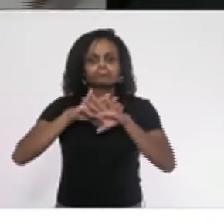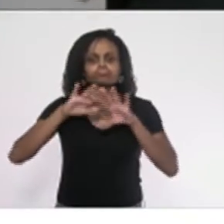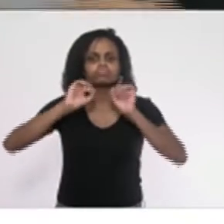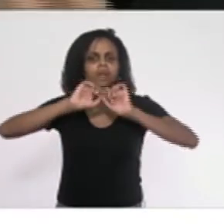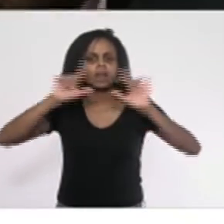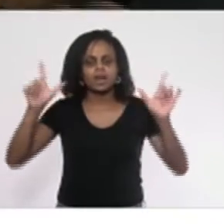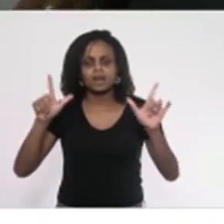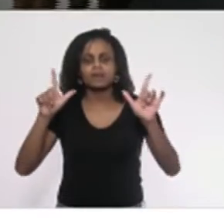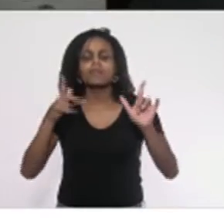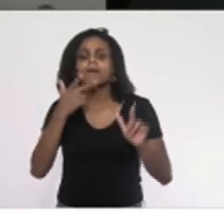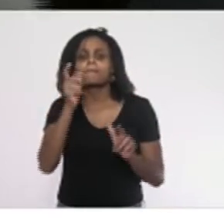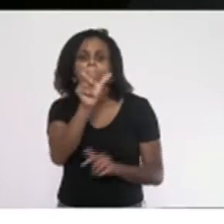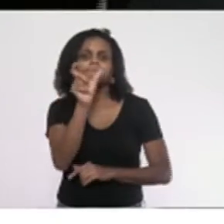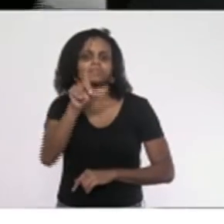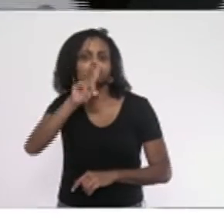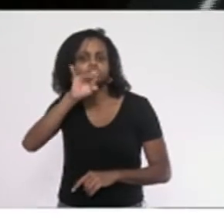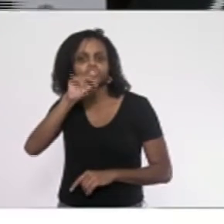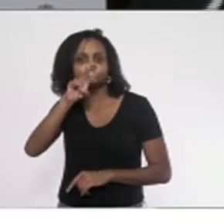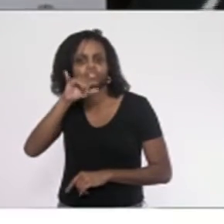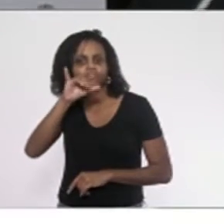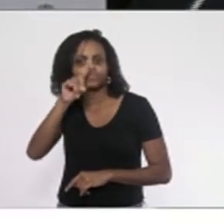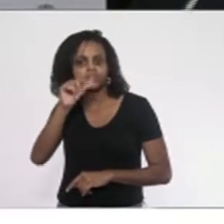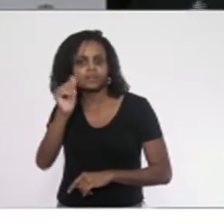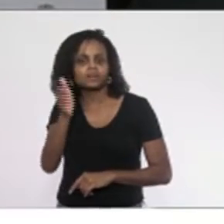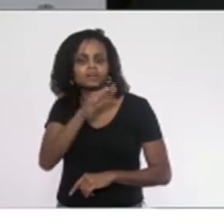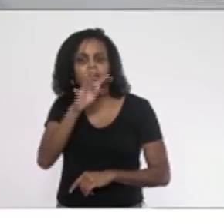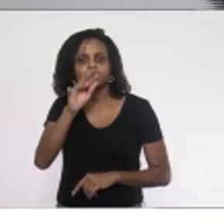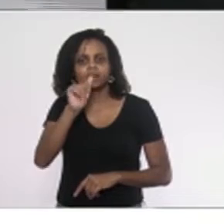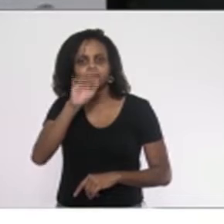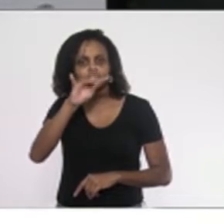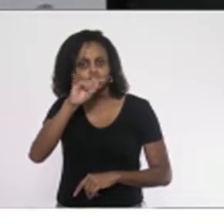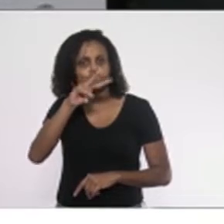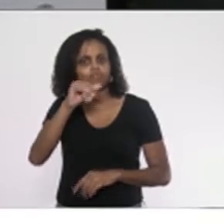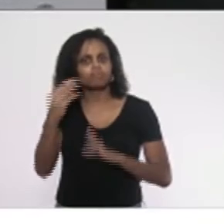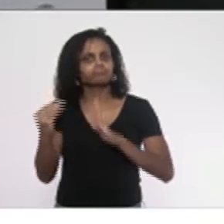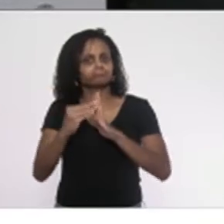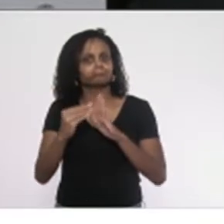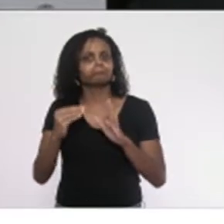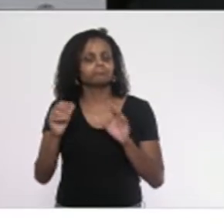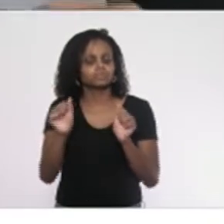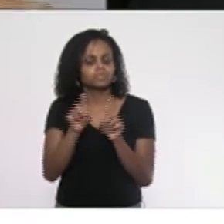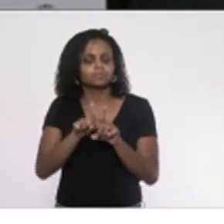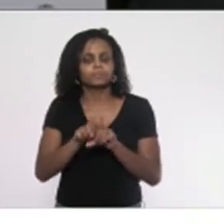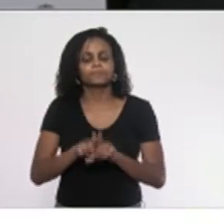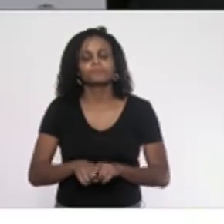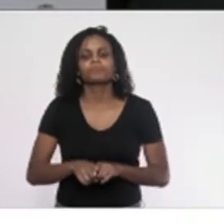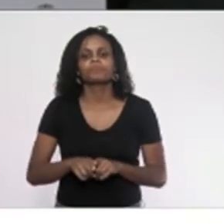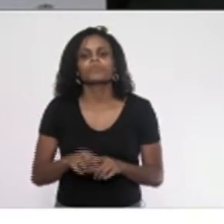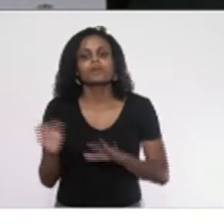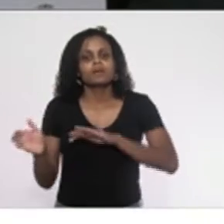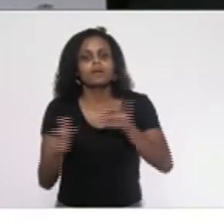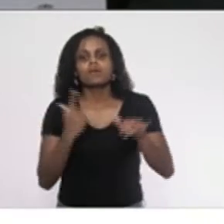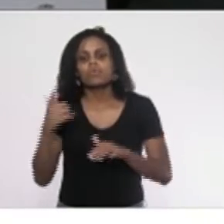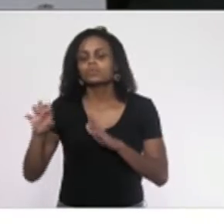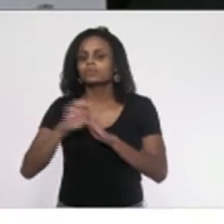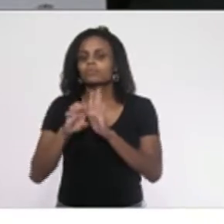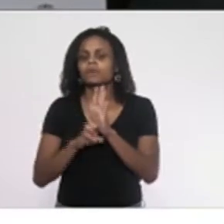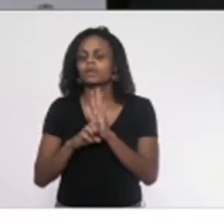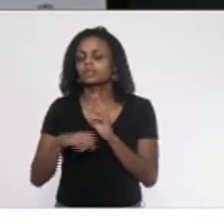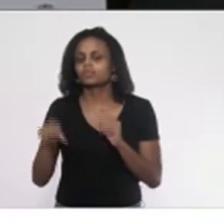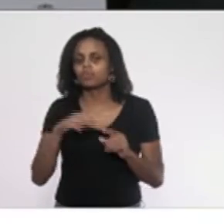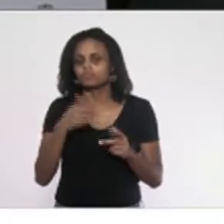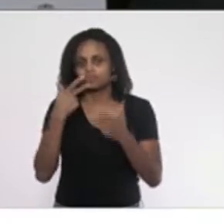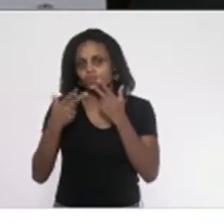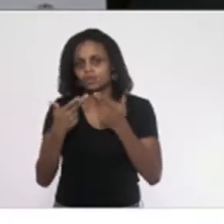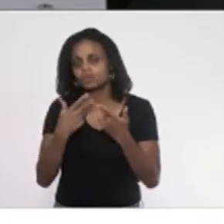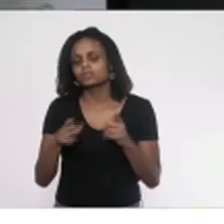palavra dívida ativa está incluída nisso daí. A outra emenda que nós estamos destacando, isso aqui é claro que